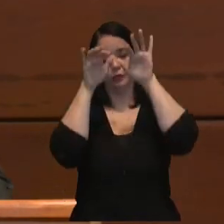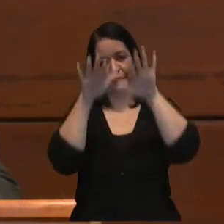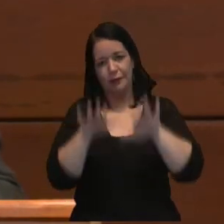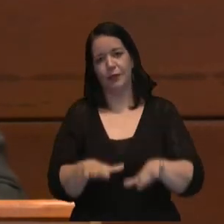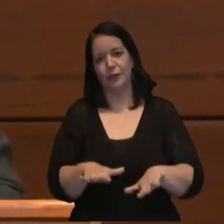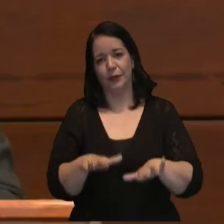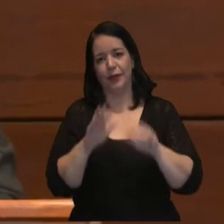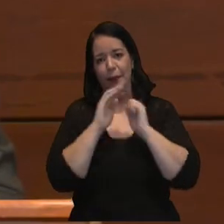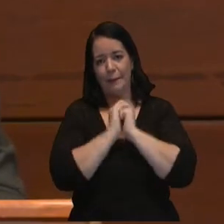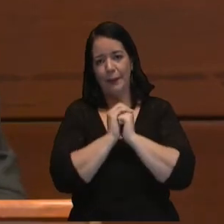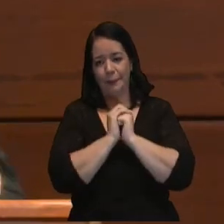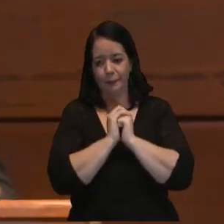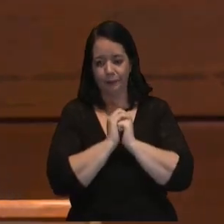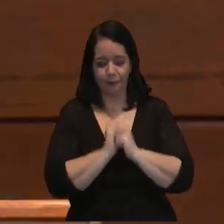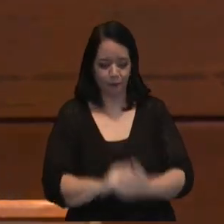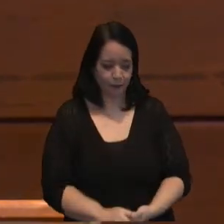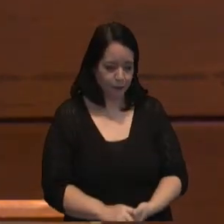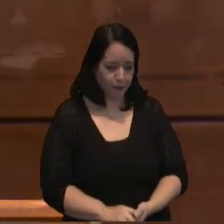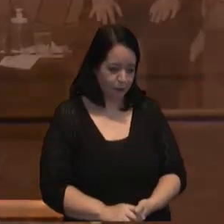abençoe.